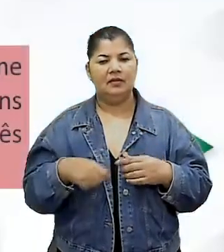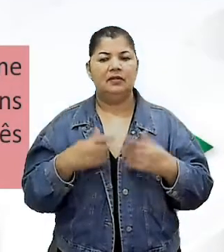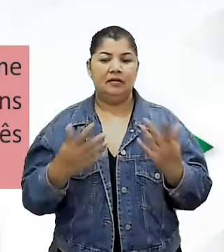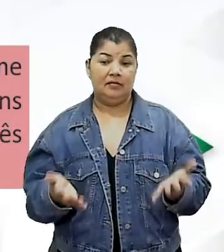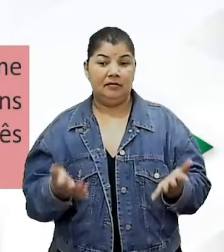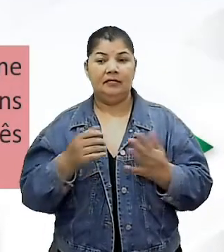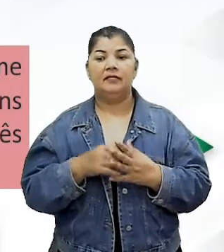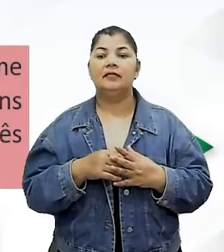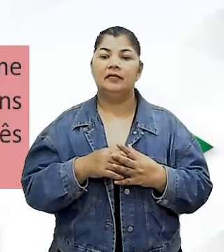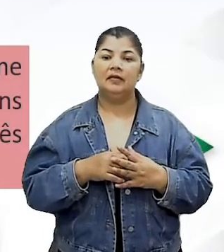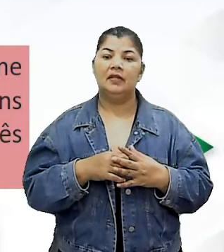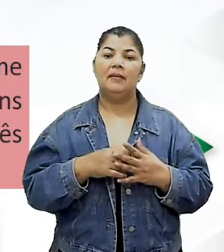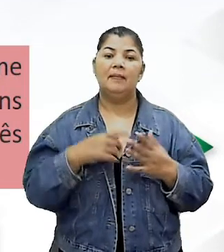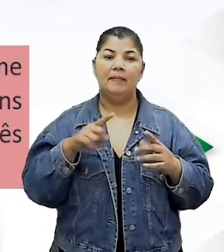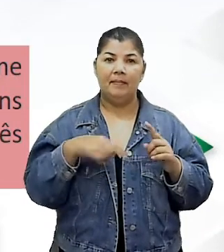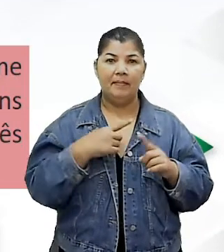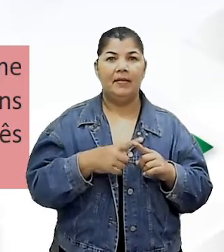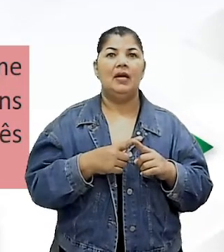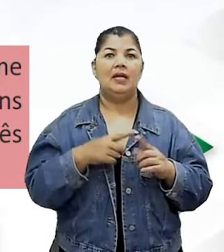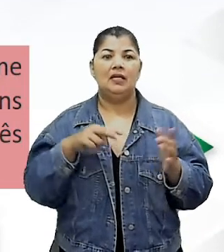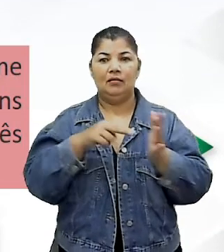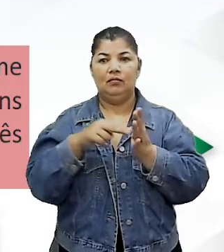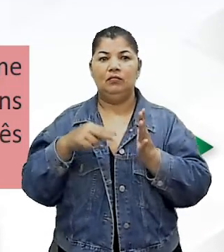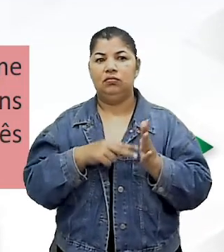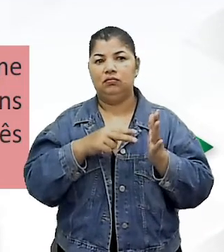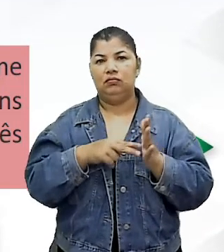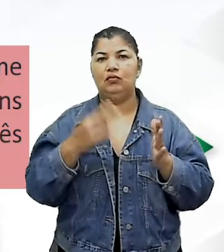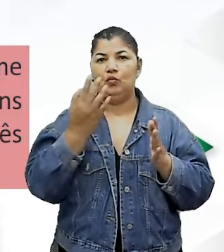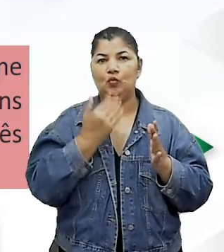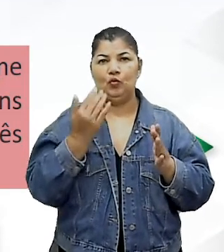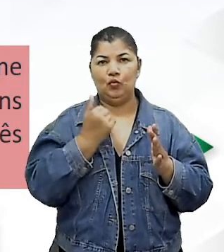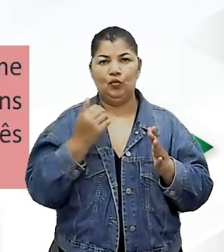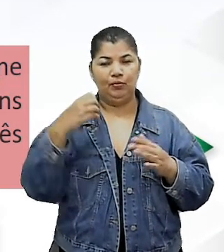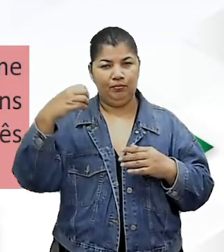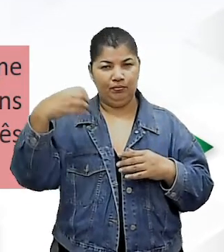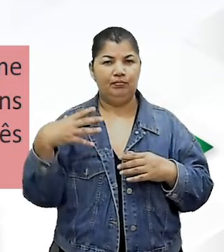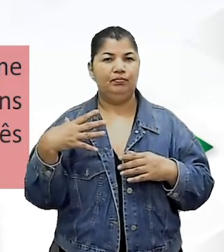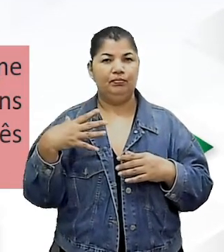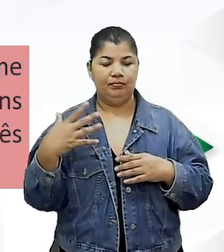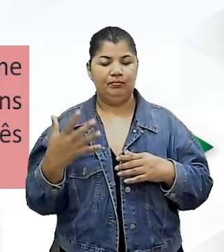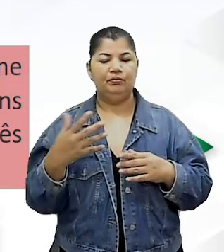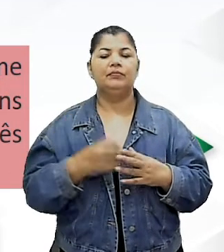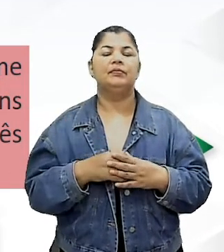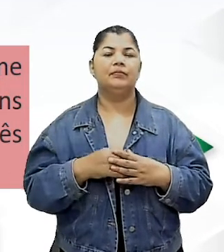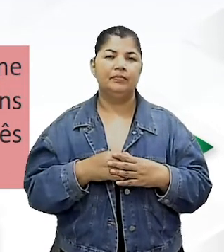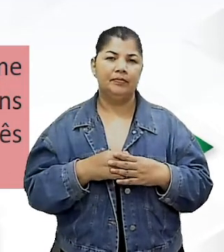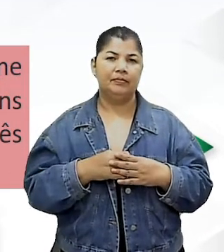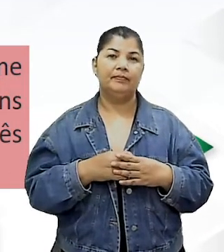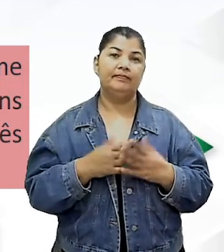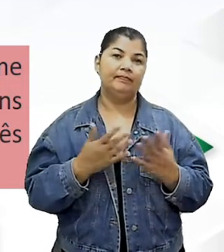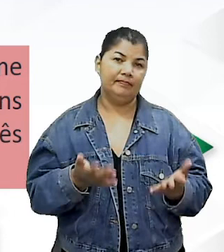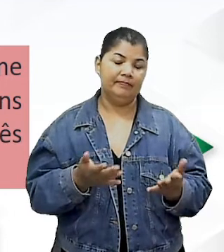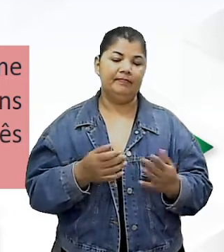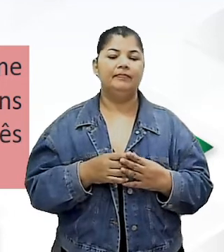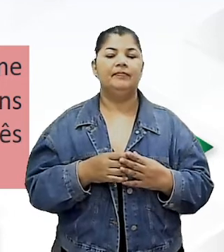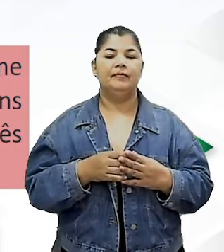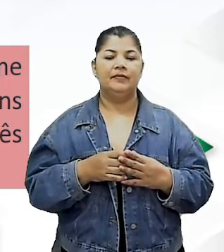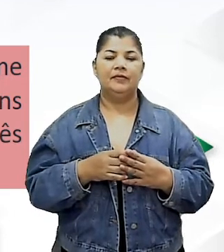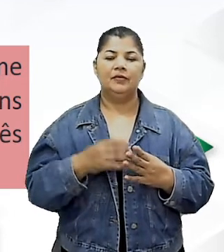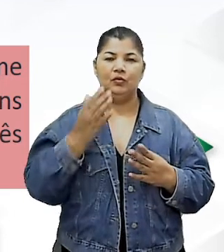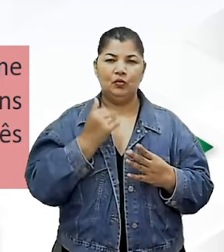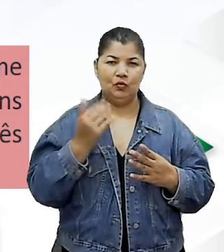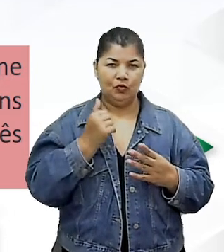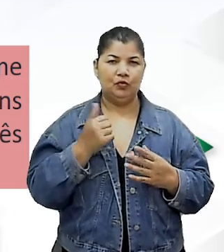né, quanto mais aparelhos ligados consomem certa quantidade ainda maior de energia. Claro, esse consumo tem